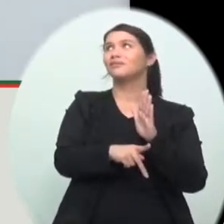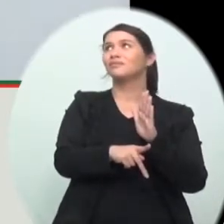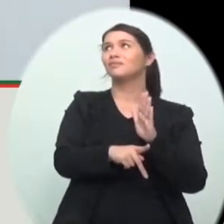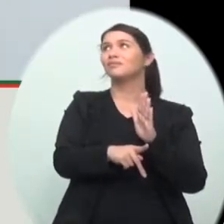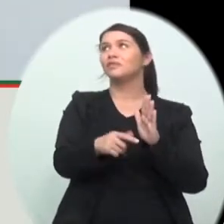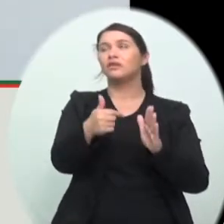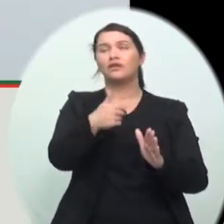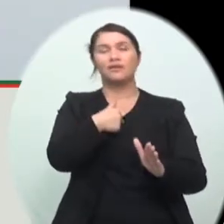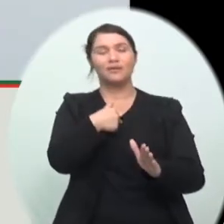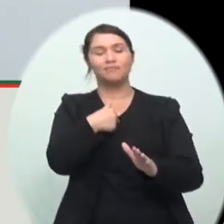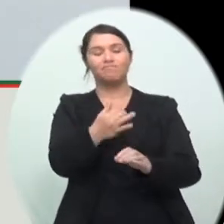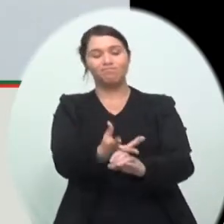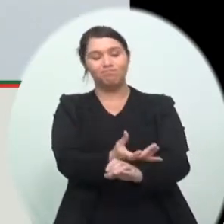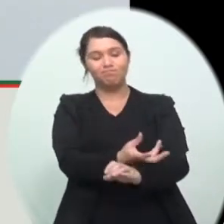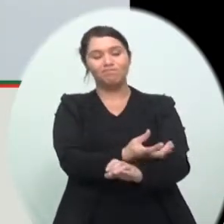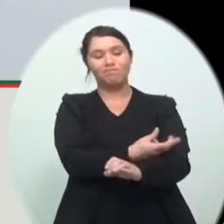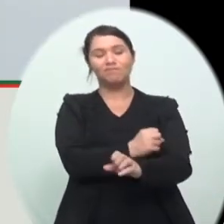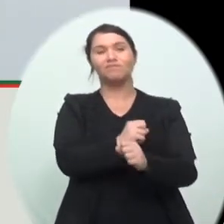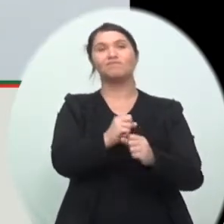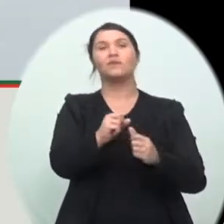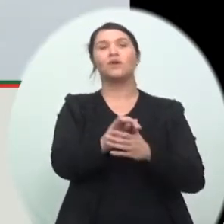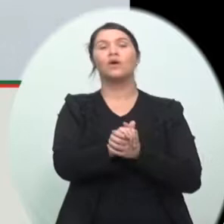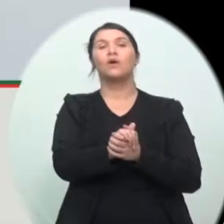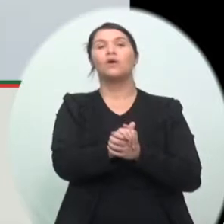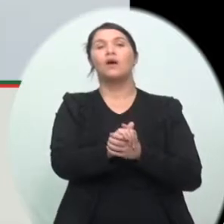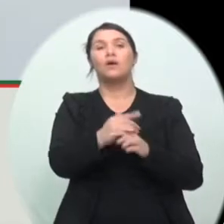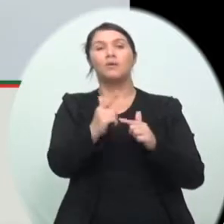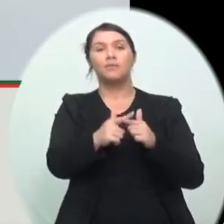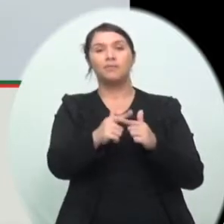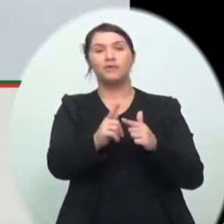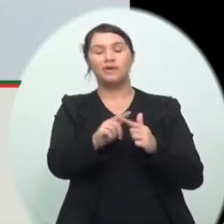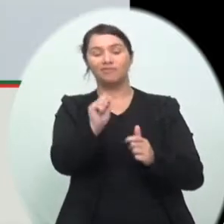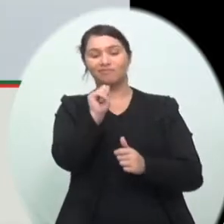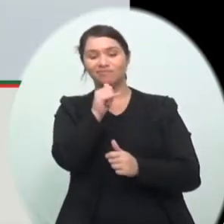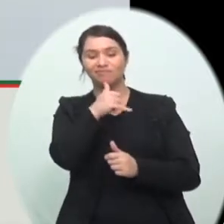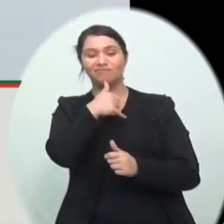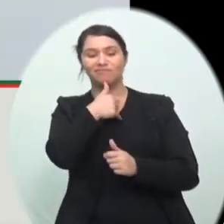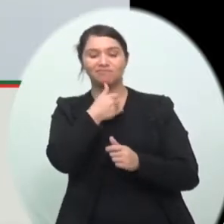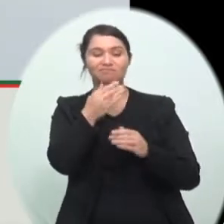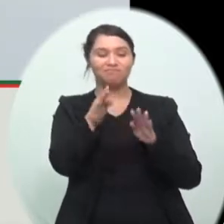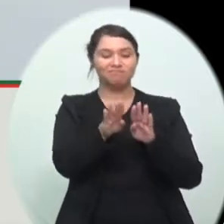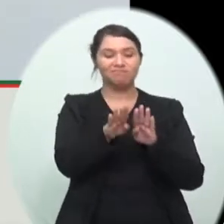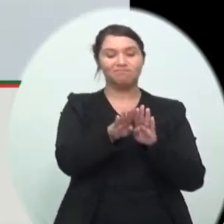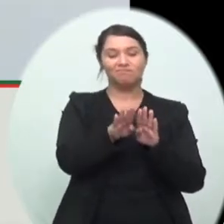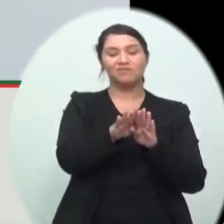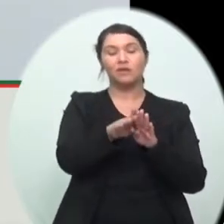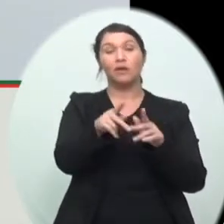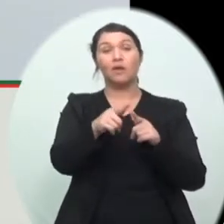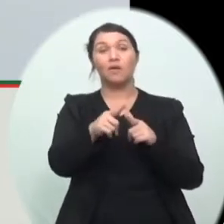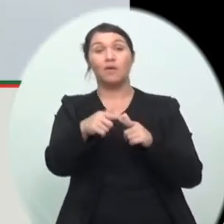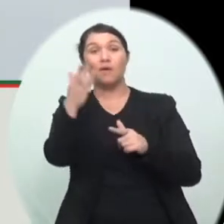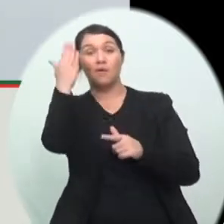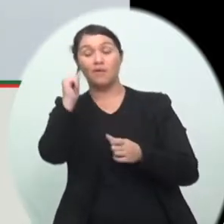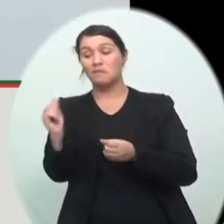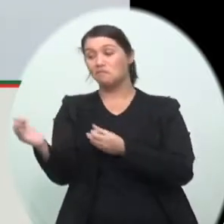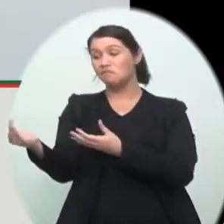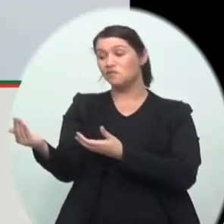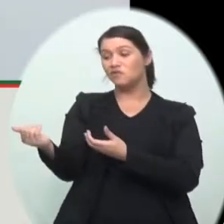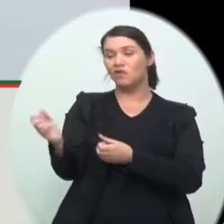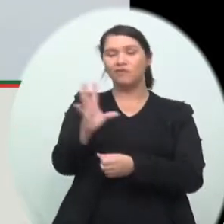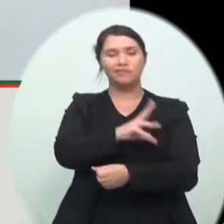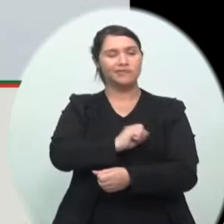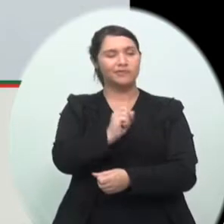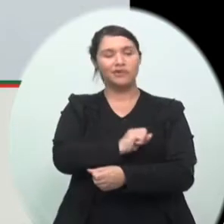eu me sinto triste às vezes, porque a gente sabe do amor que vocês têm por nós, até os jovens aqui. E